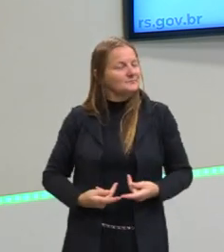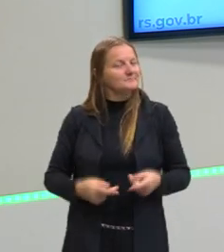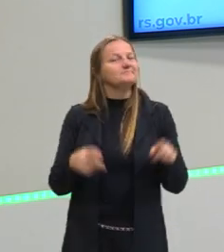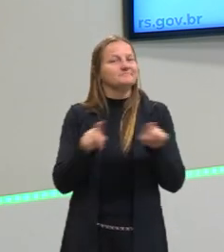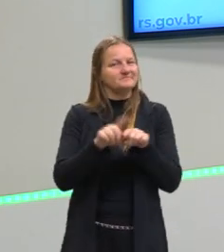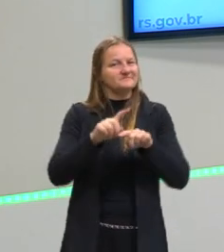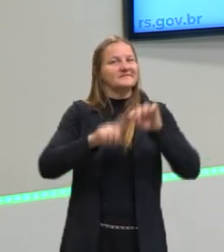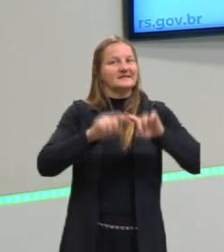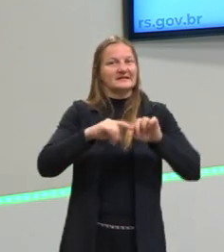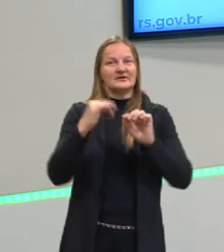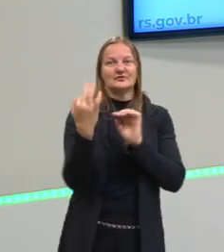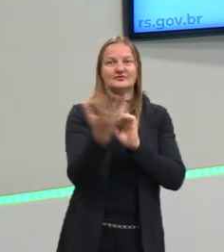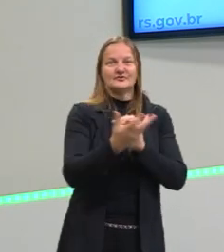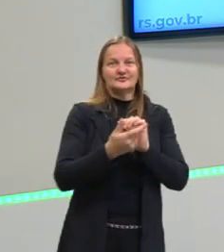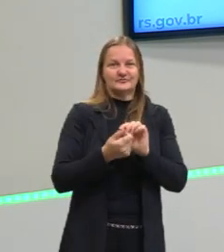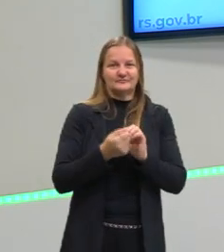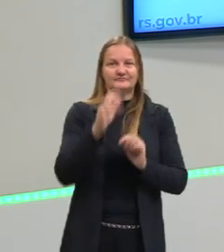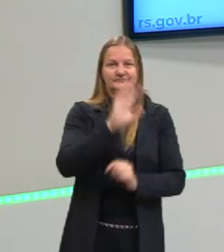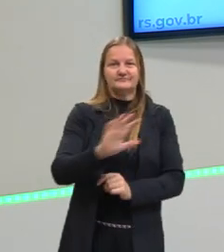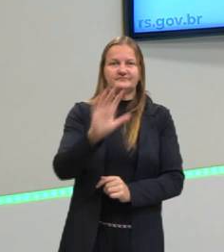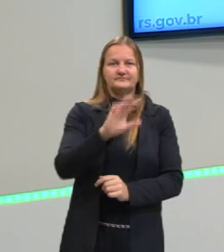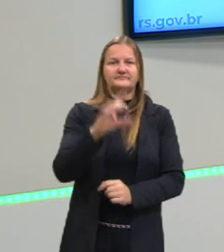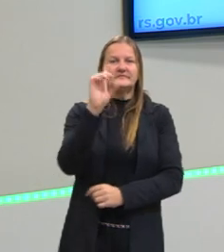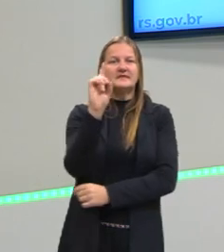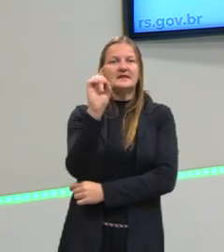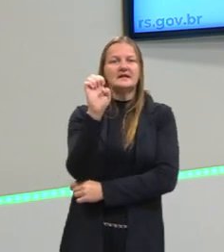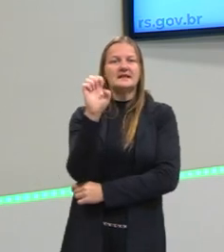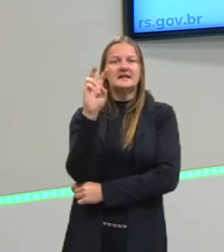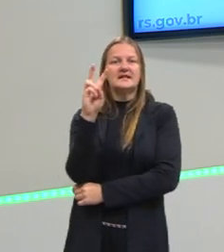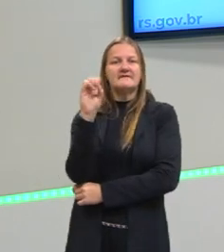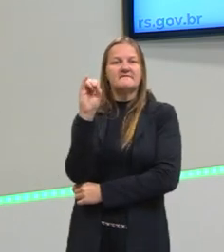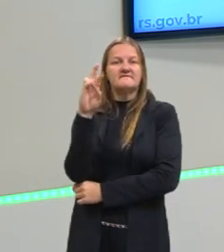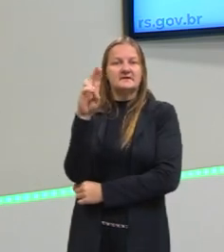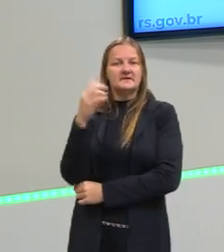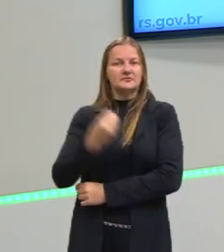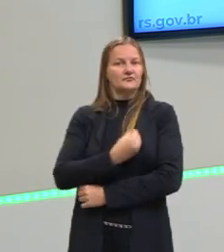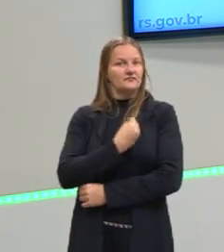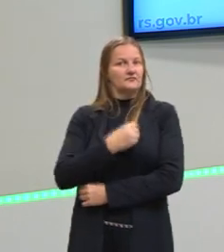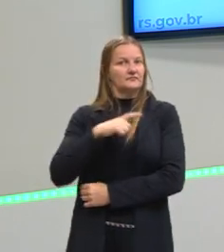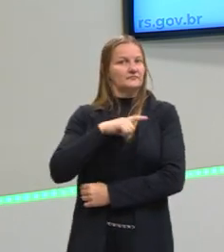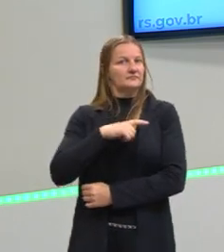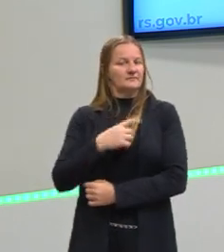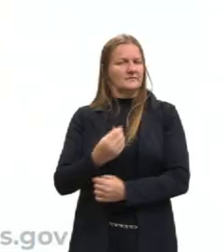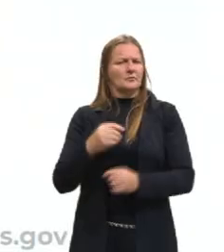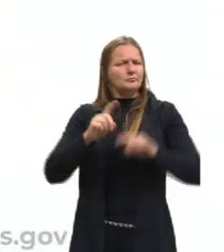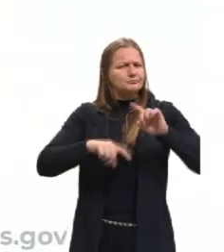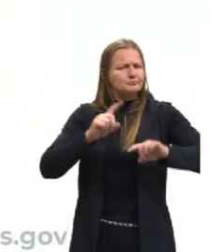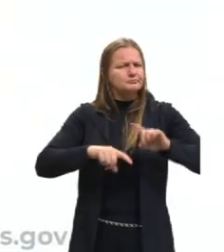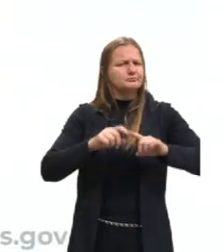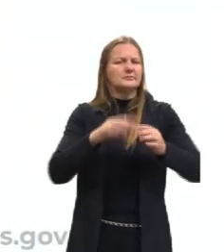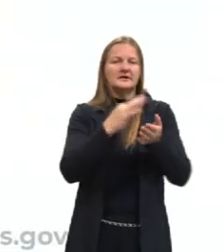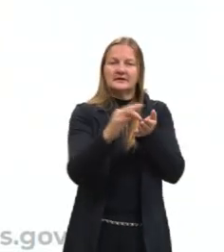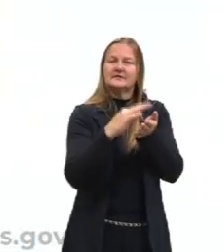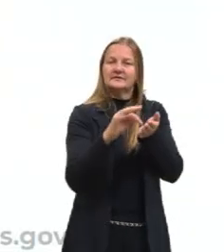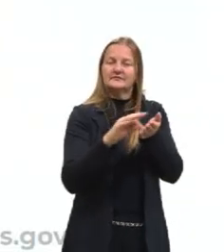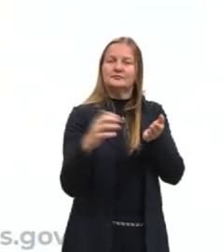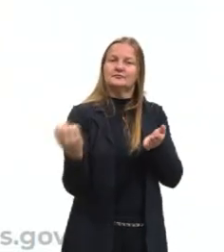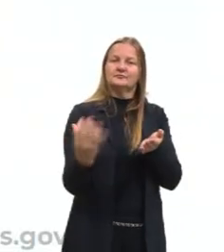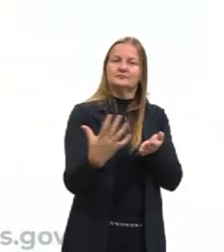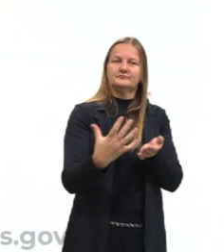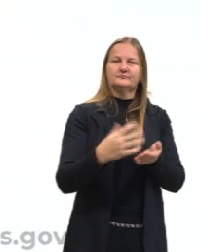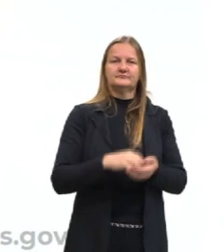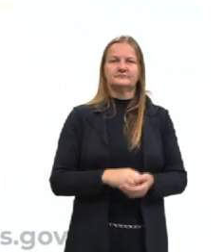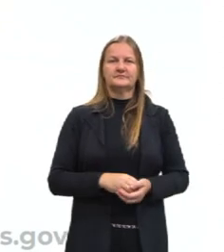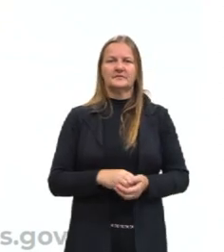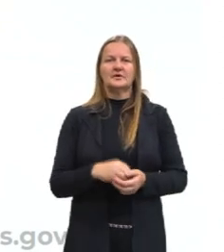ele resolve essa questão do Devir da mudança com essa teoria da matéria e forma certo